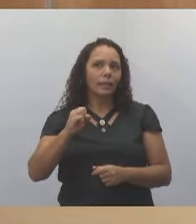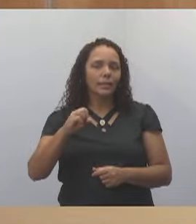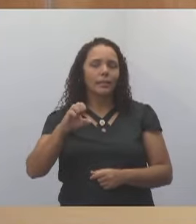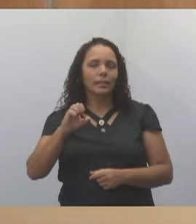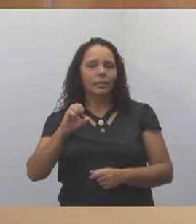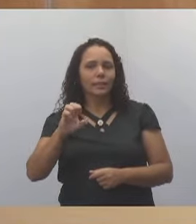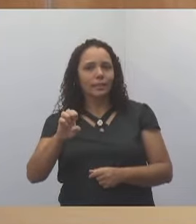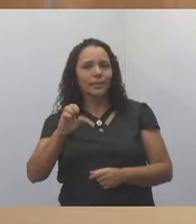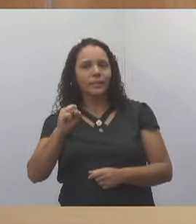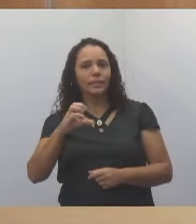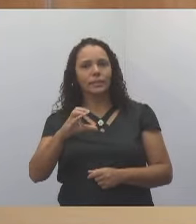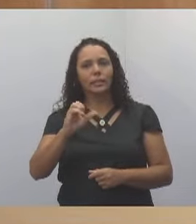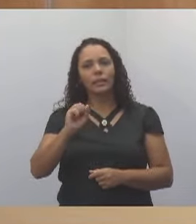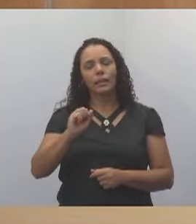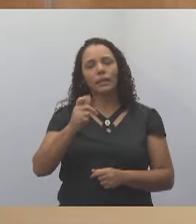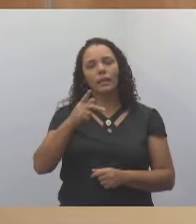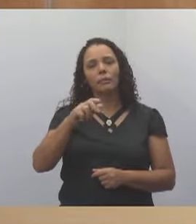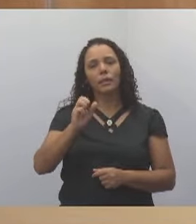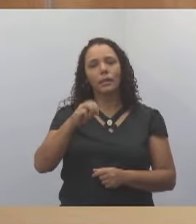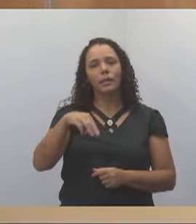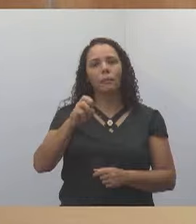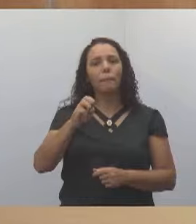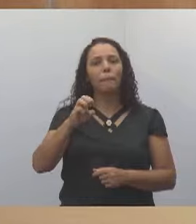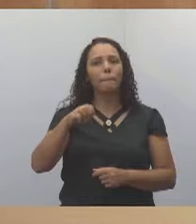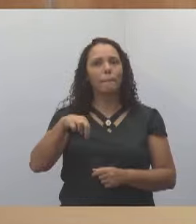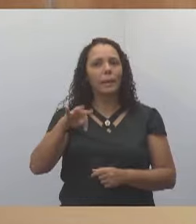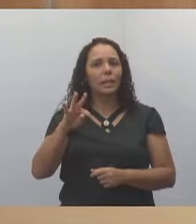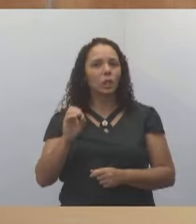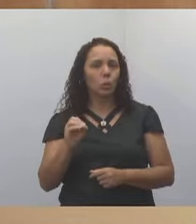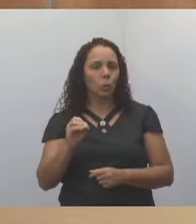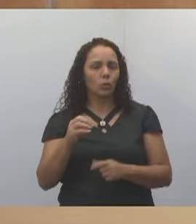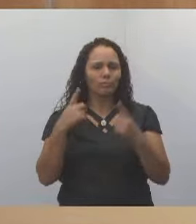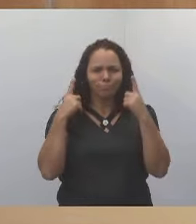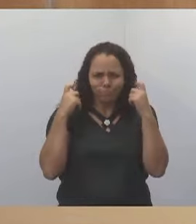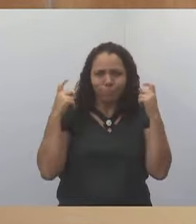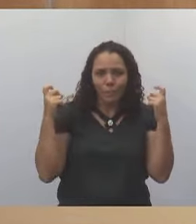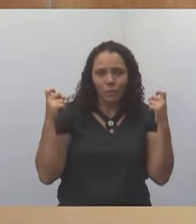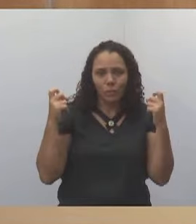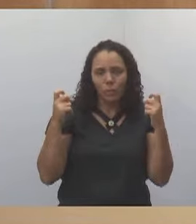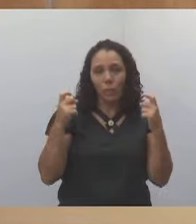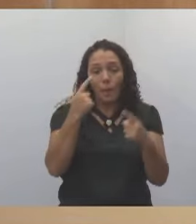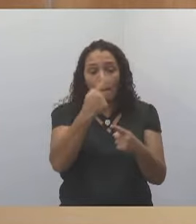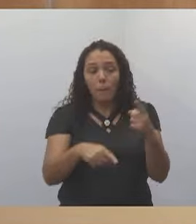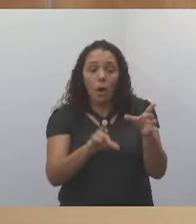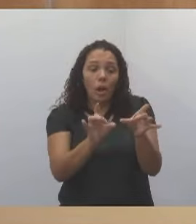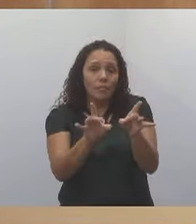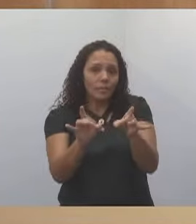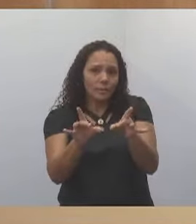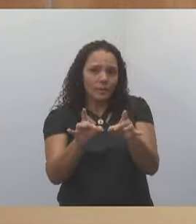aquele escapamento que faz barulho. Porém, nós, vereadores, não podemos legislar,